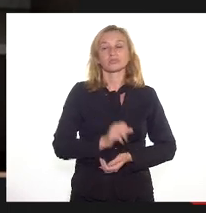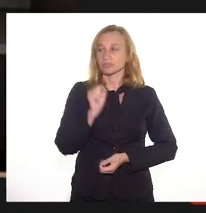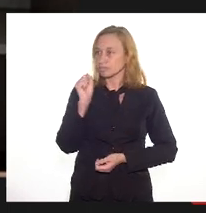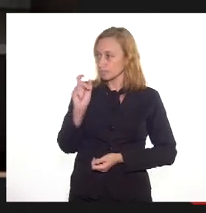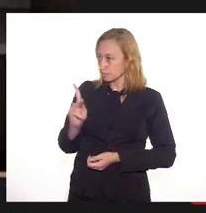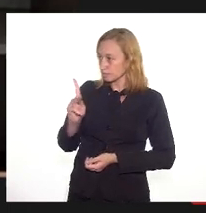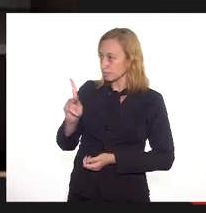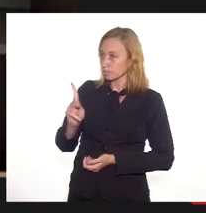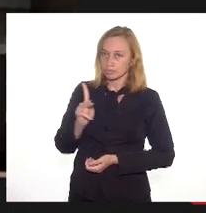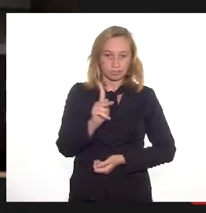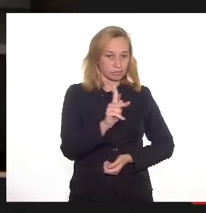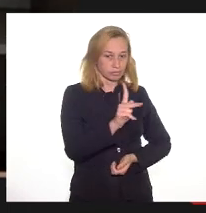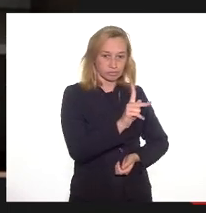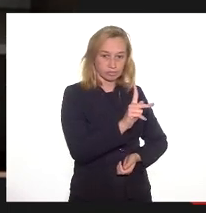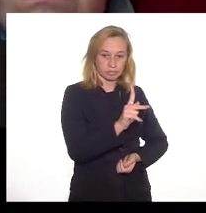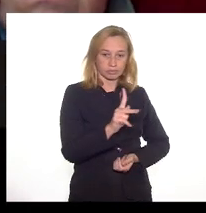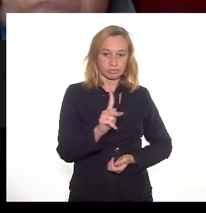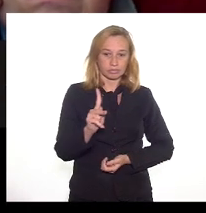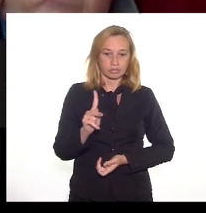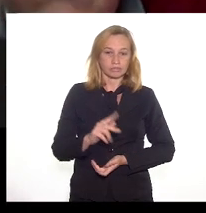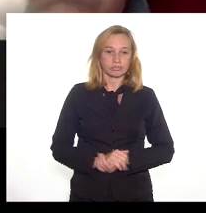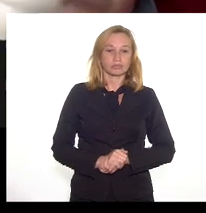ser assim?